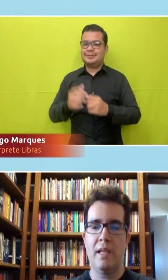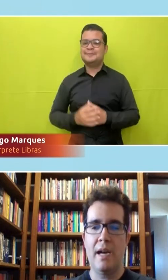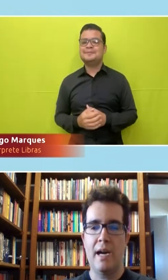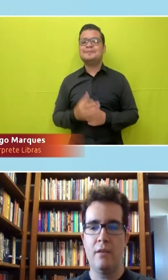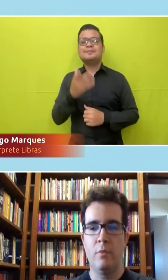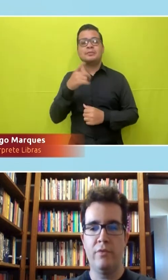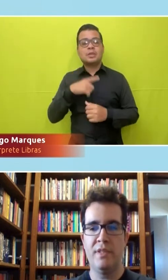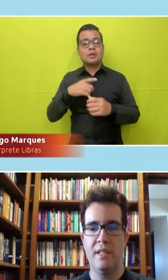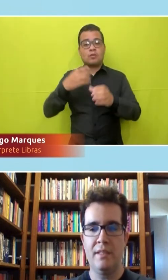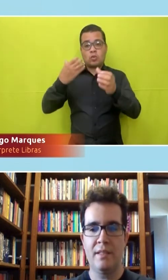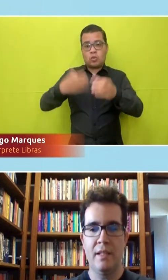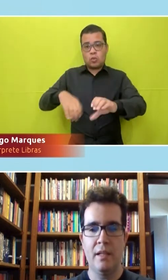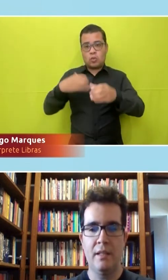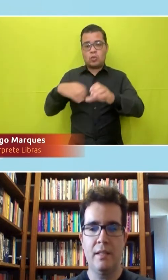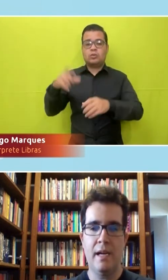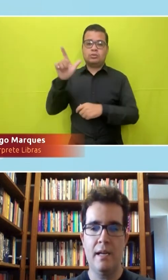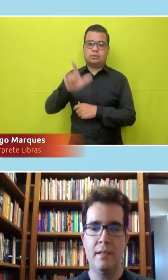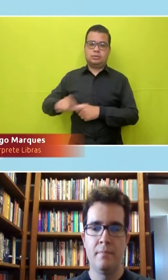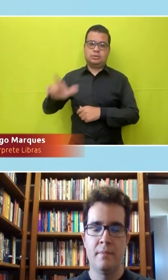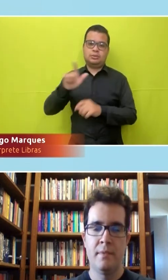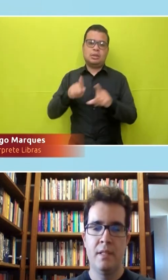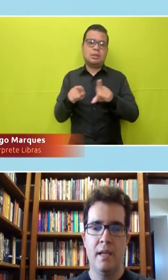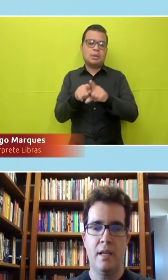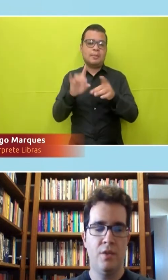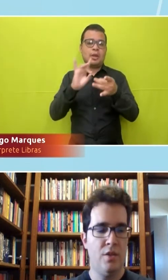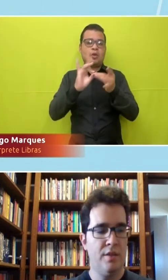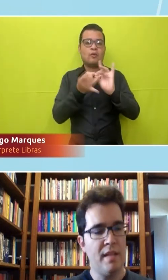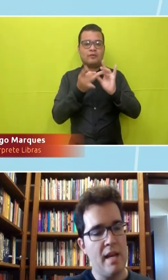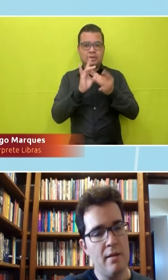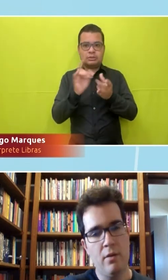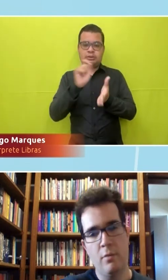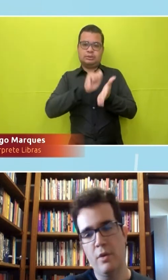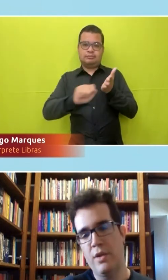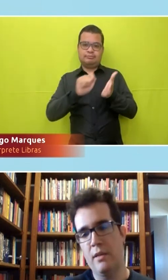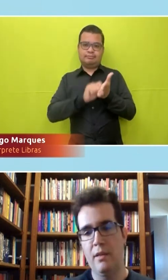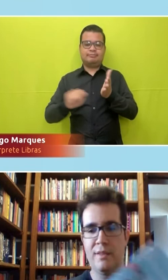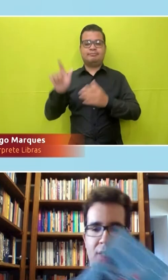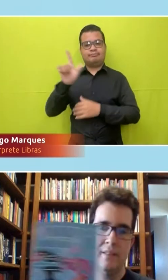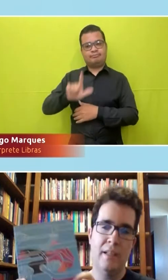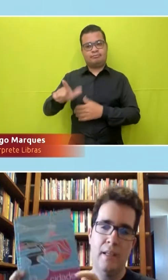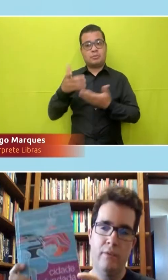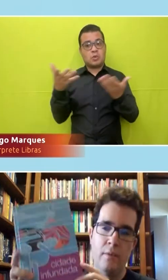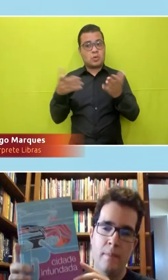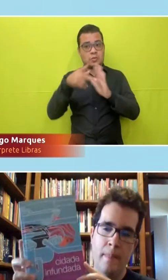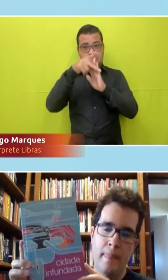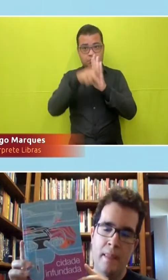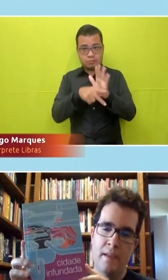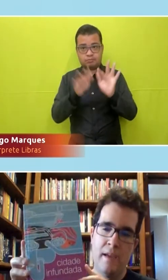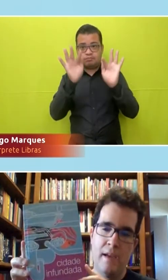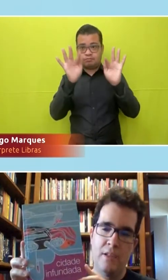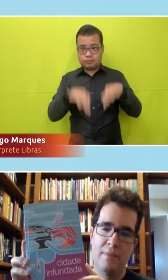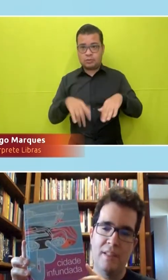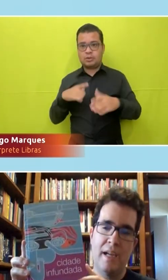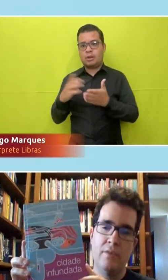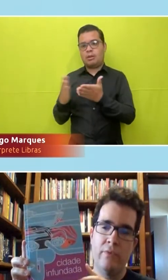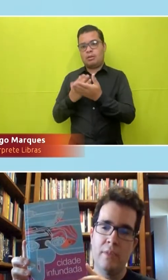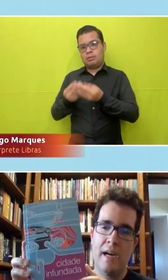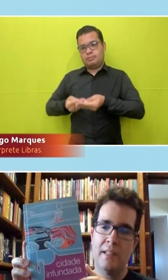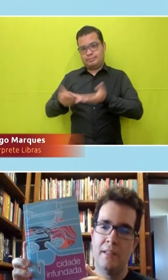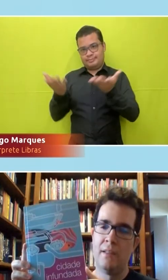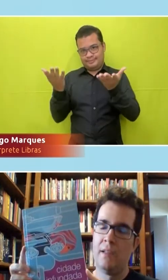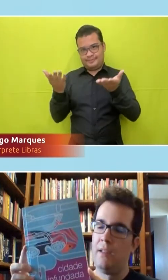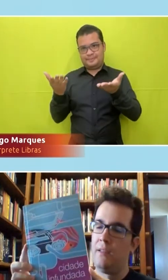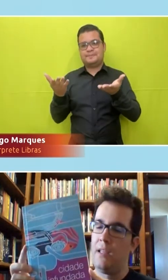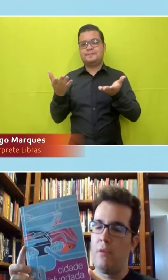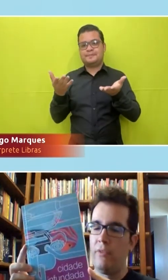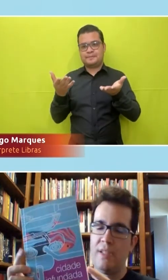concurso literário, uma oficina de escrita literária, e aí a gente encerra agora o projeto lançando esse livro, que chama Cidade